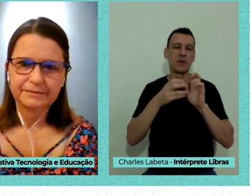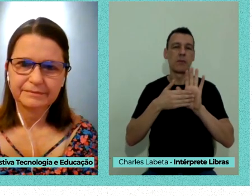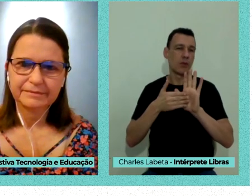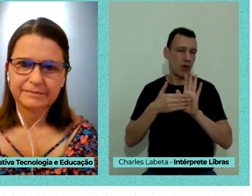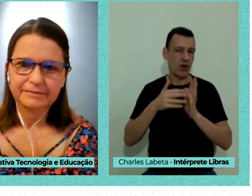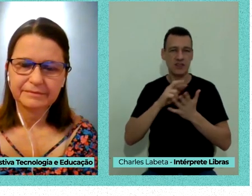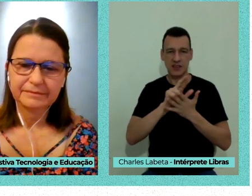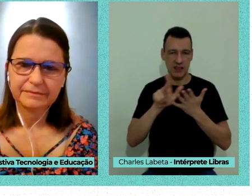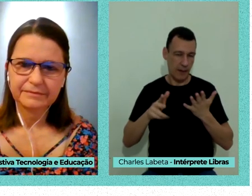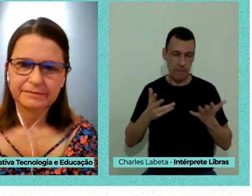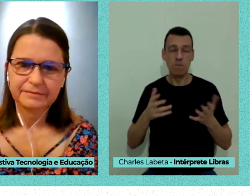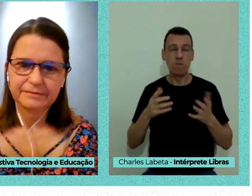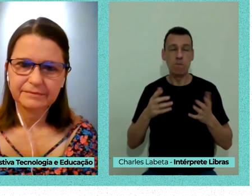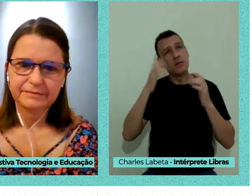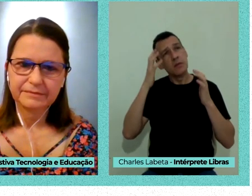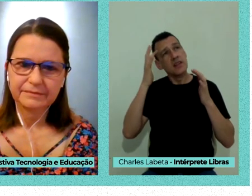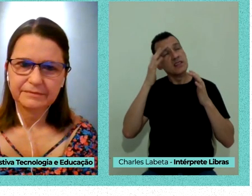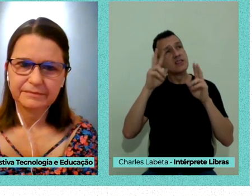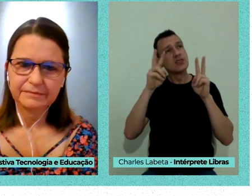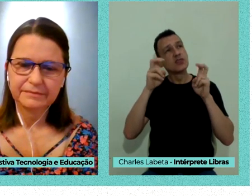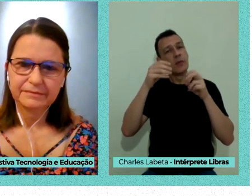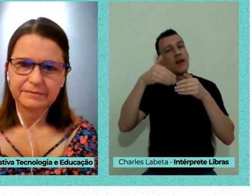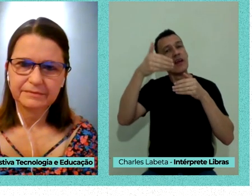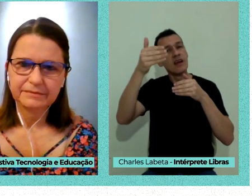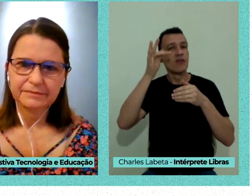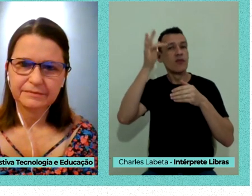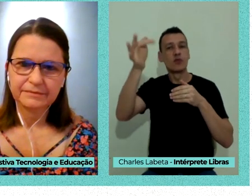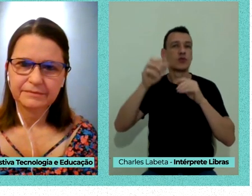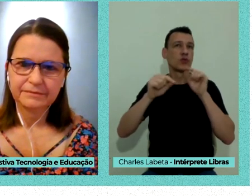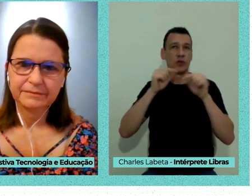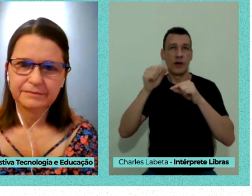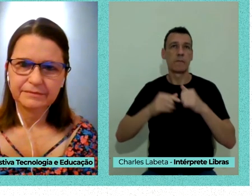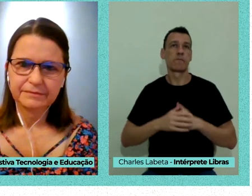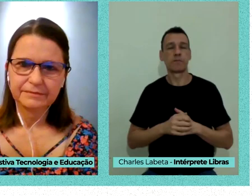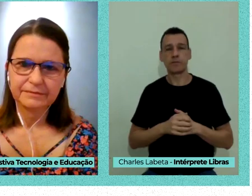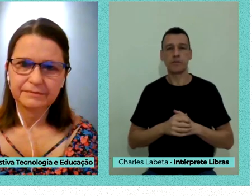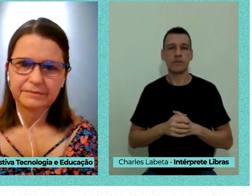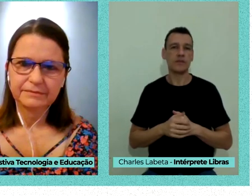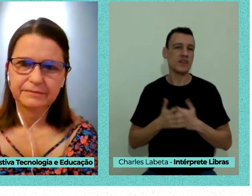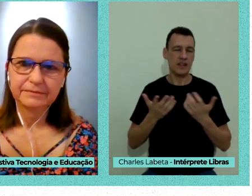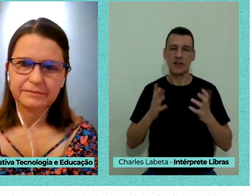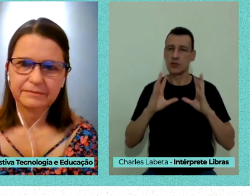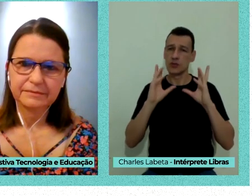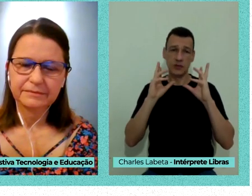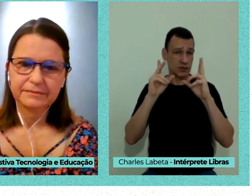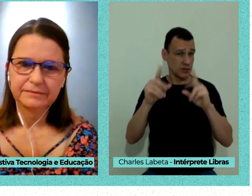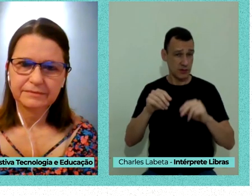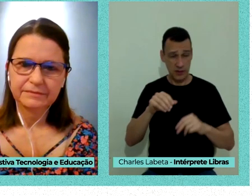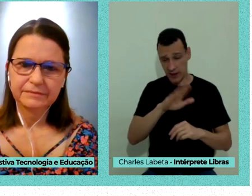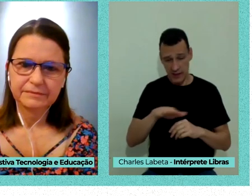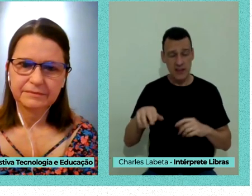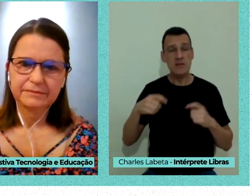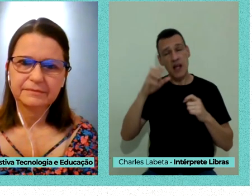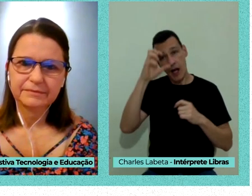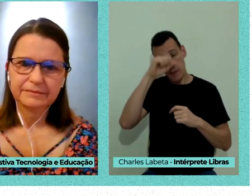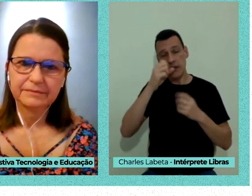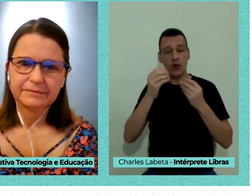a médio e a longo prazo, de ter a possibilidade mínima que todas as crianças precisam ter, que é de sonhar.